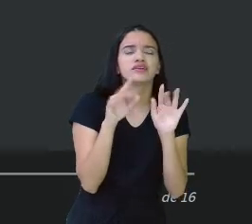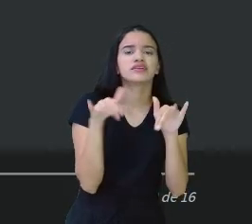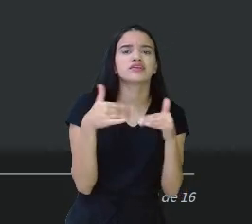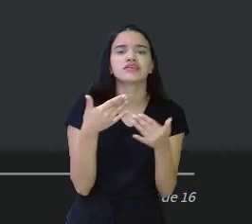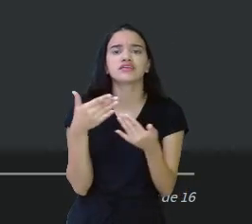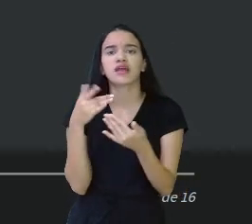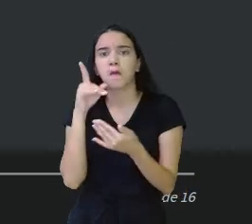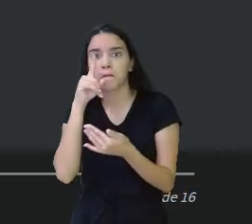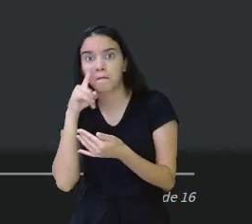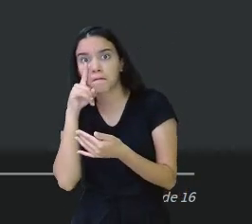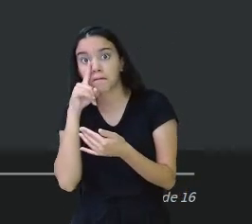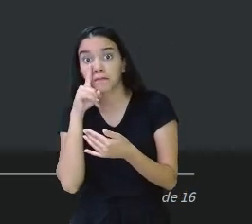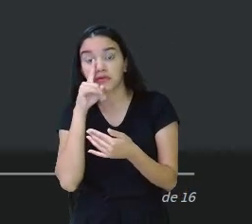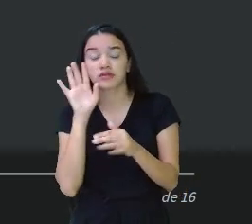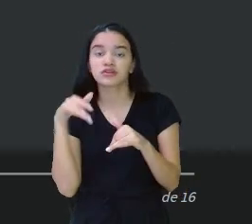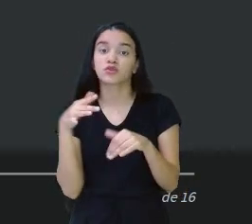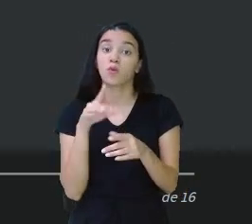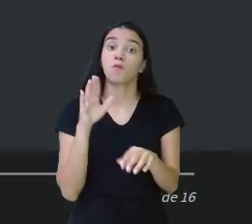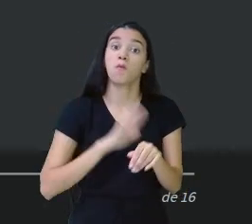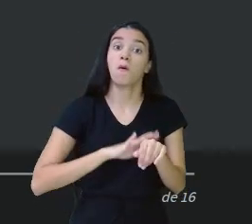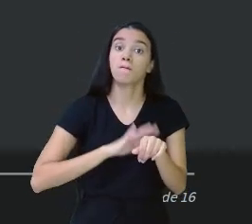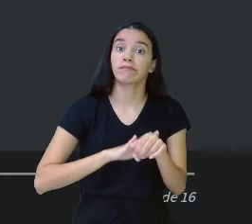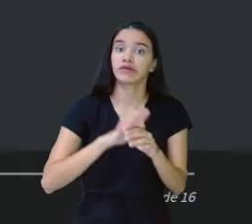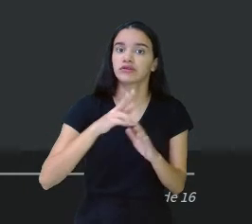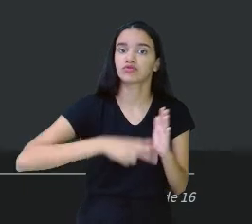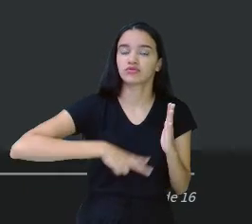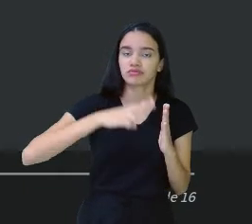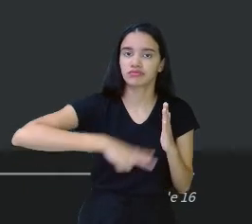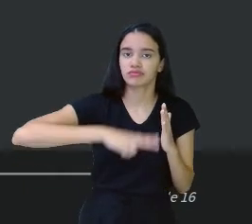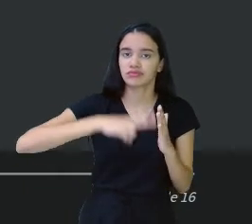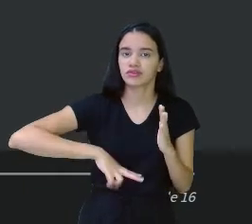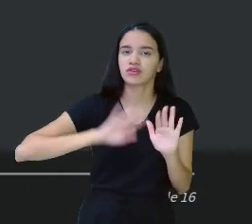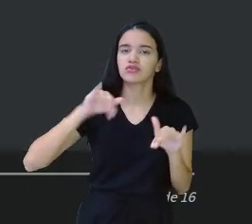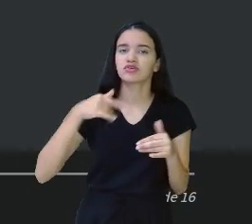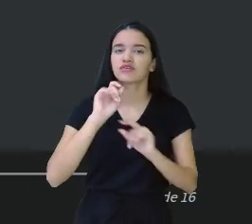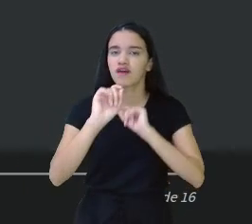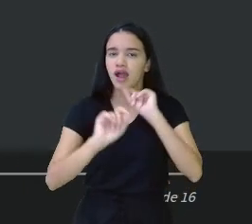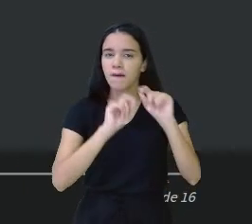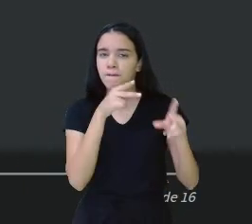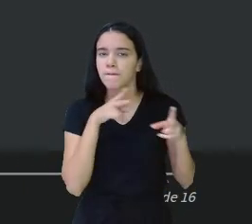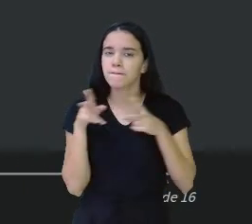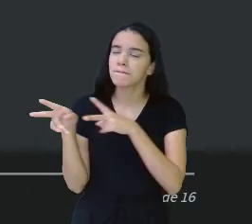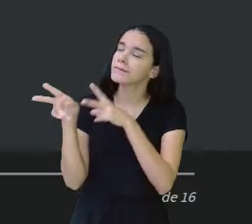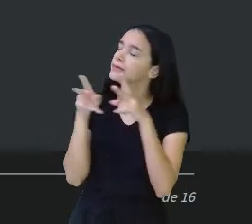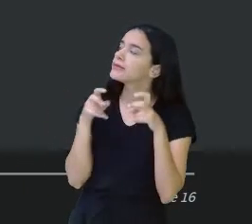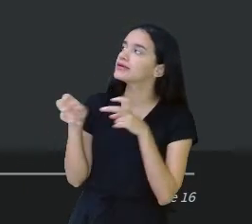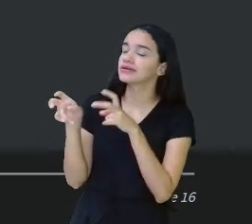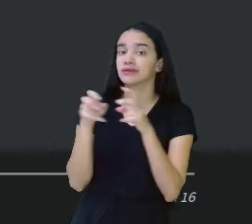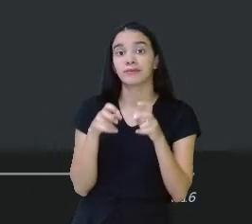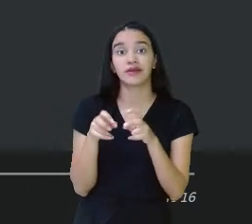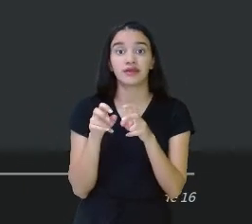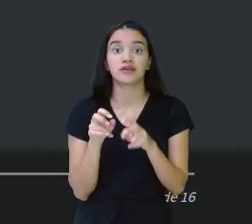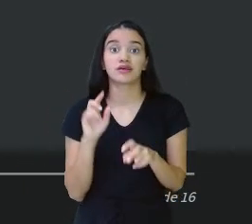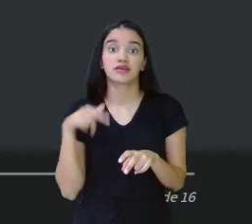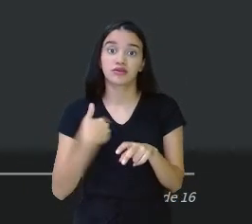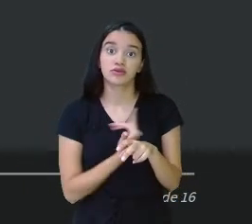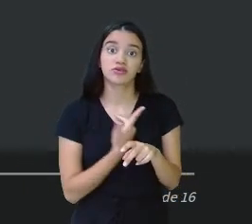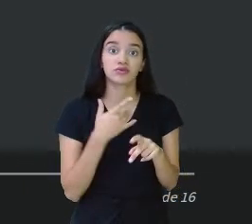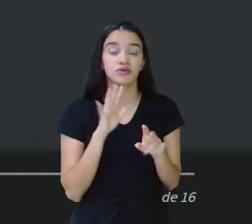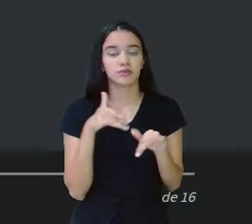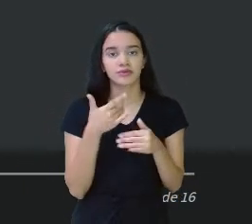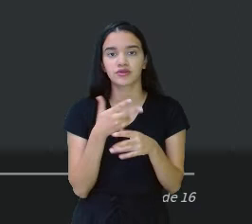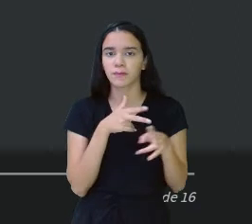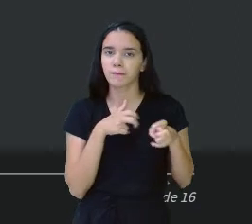na hora do texto, você também vai vendo aí os sinais de pontuação que aparecem, né? A gente vai encontrar aí nesta